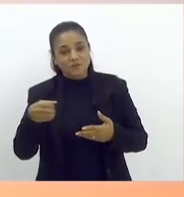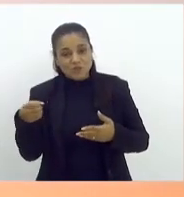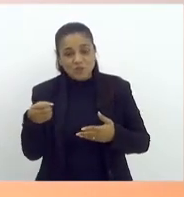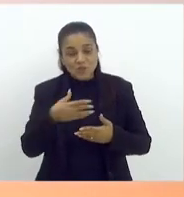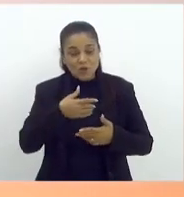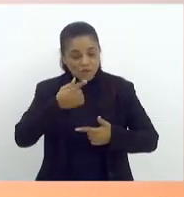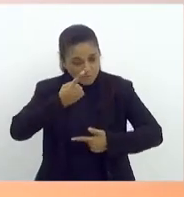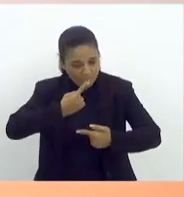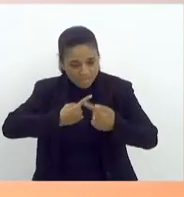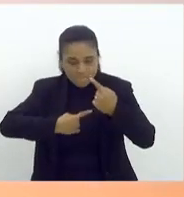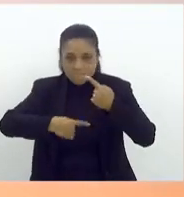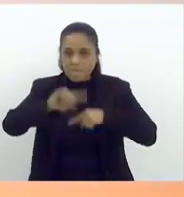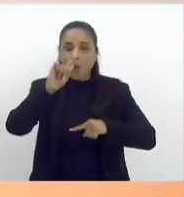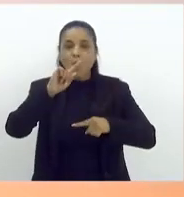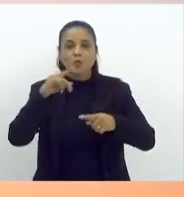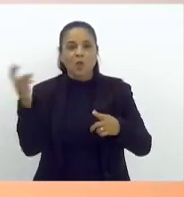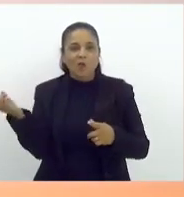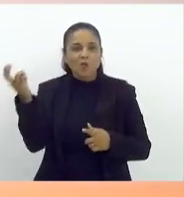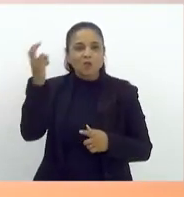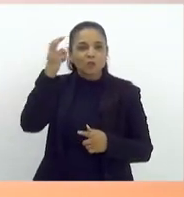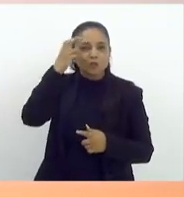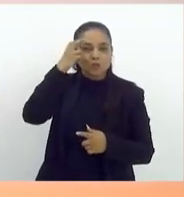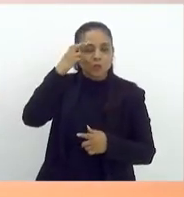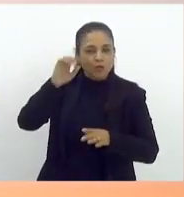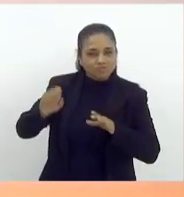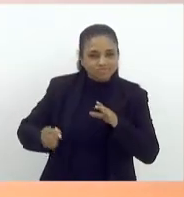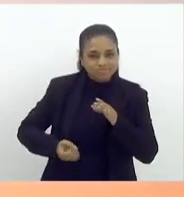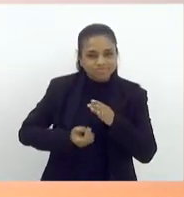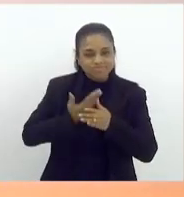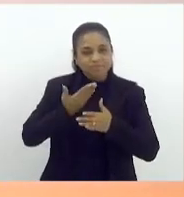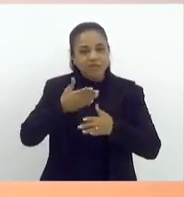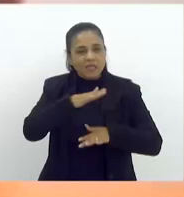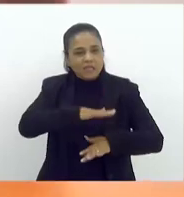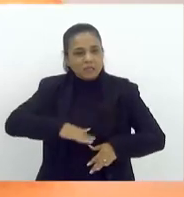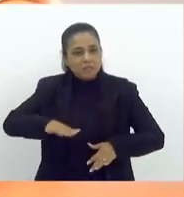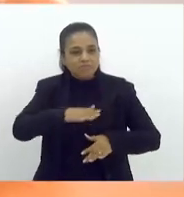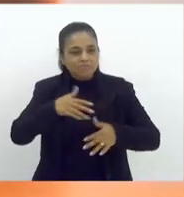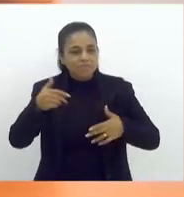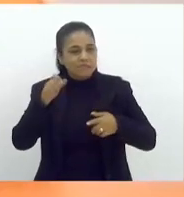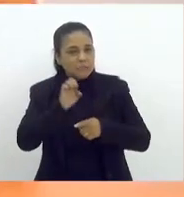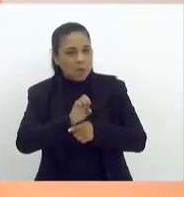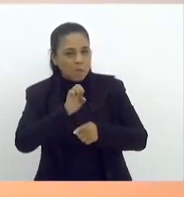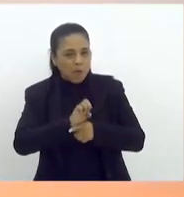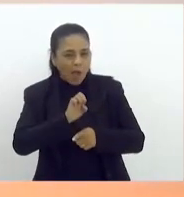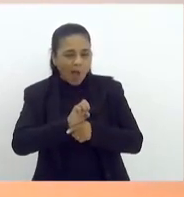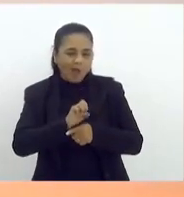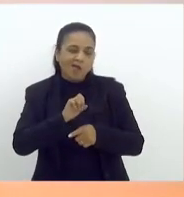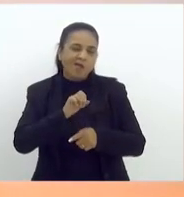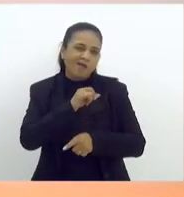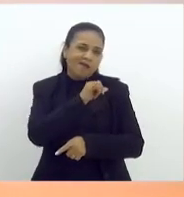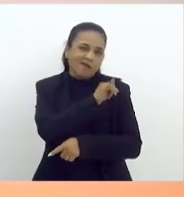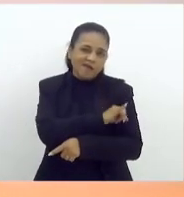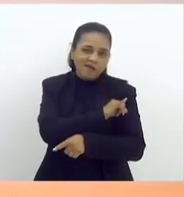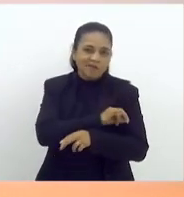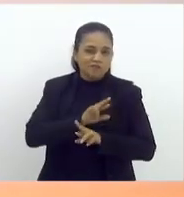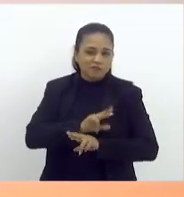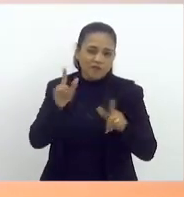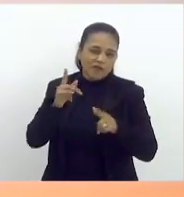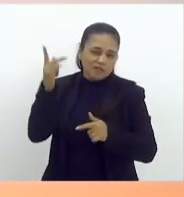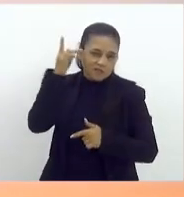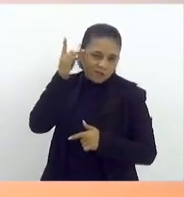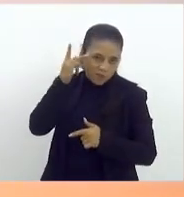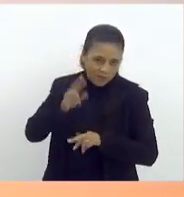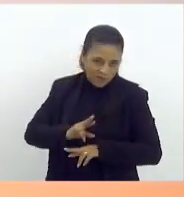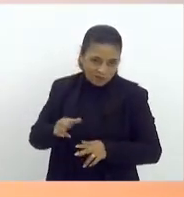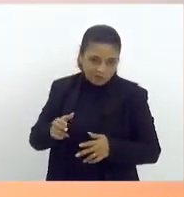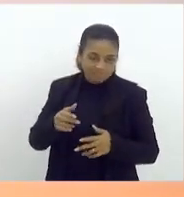roupagem com base na nossa cultura de onde a gente é o Hip Hop aqui no Rio é uma coisa em São Paulo vai ser outra e bem isso